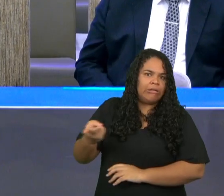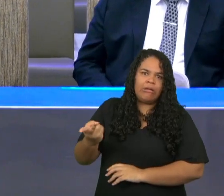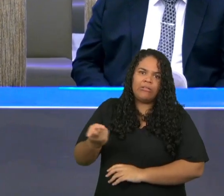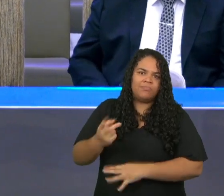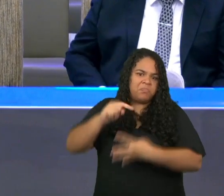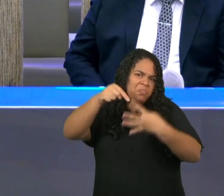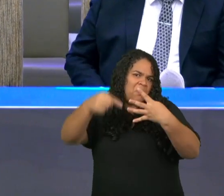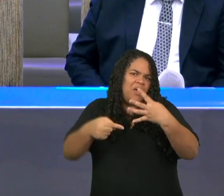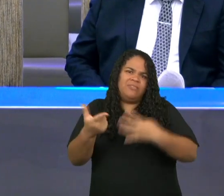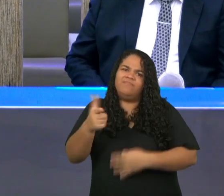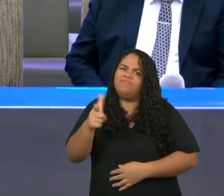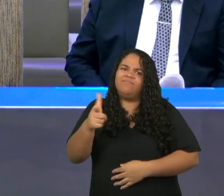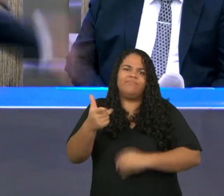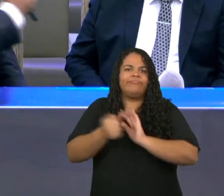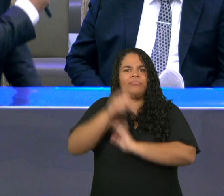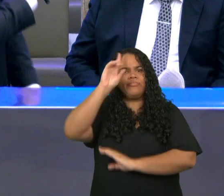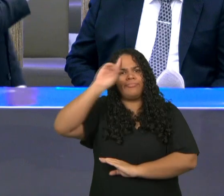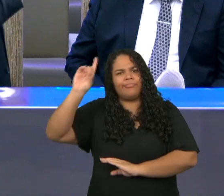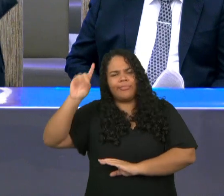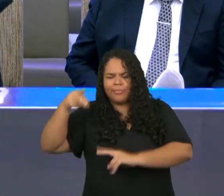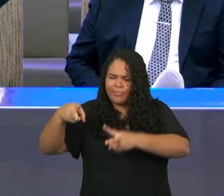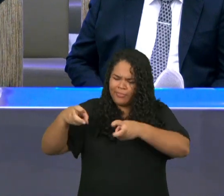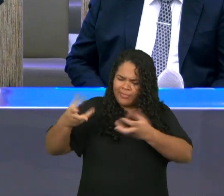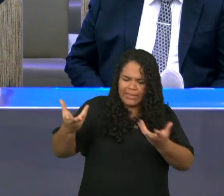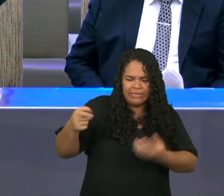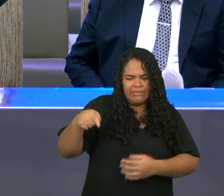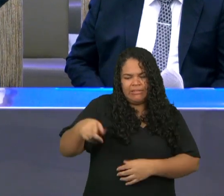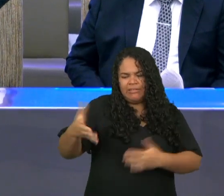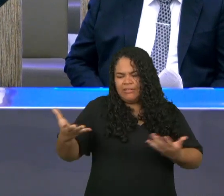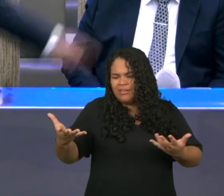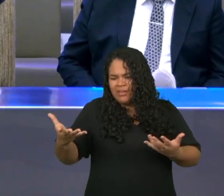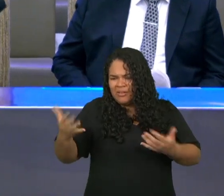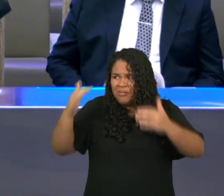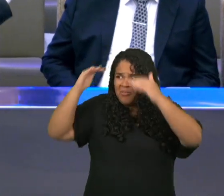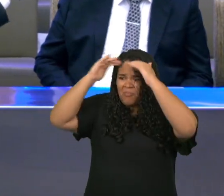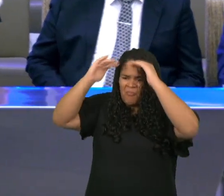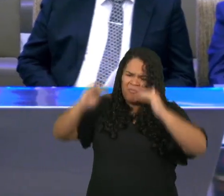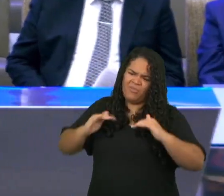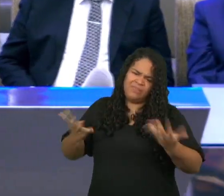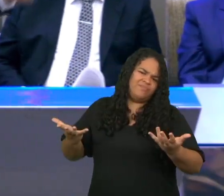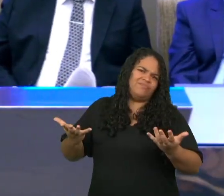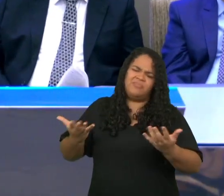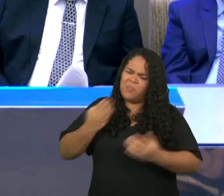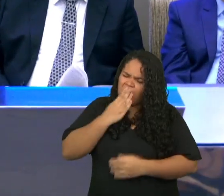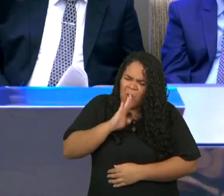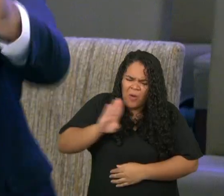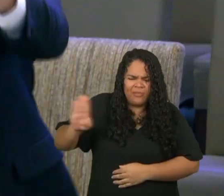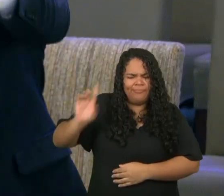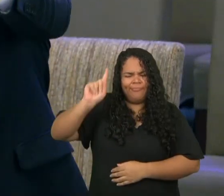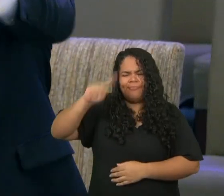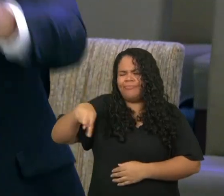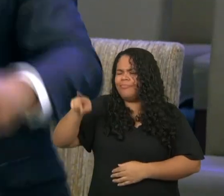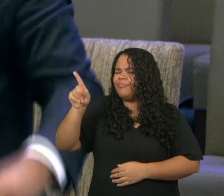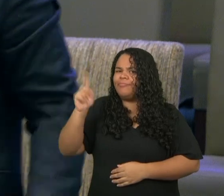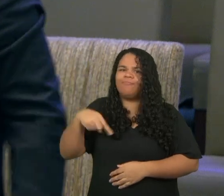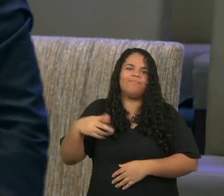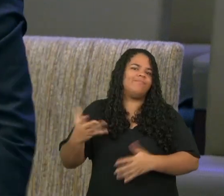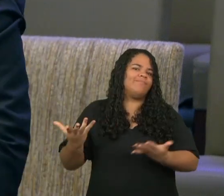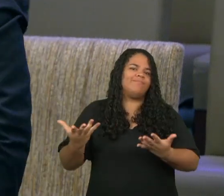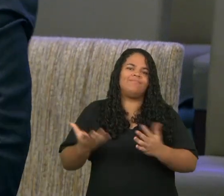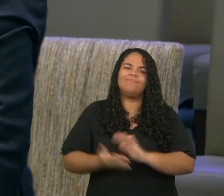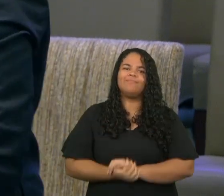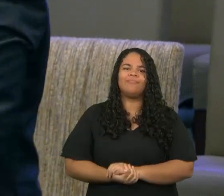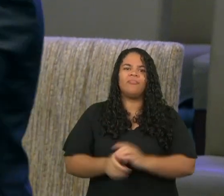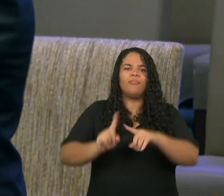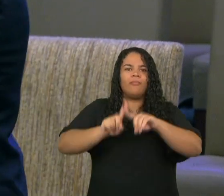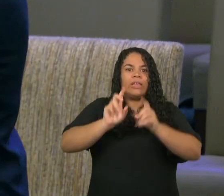Deus. Mas se você honrar a Deus, Ele diz assim: eu honro os que me honram.